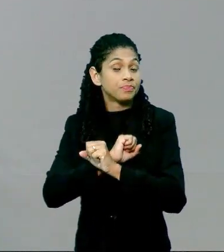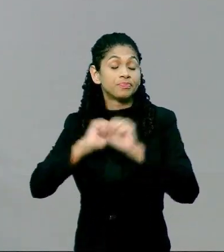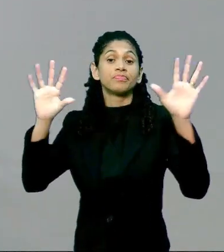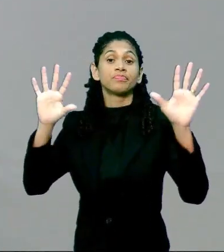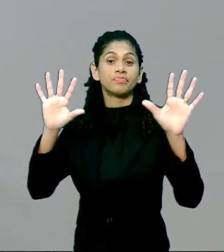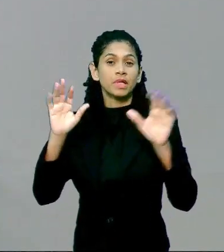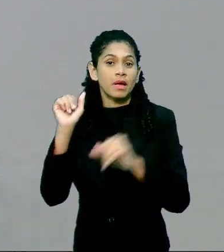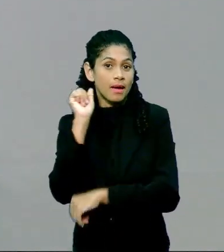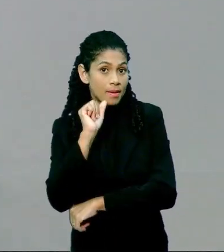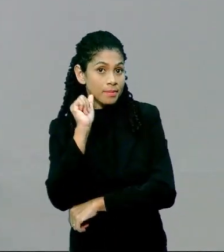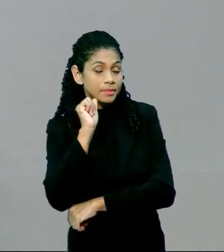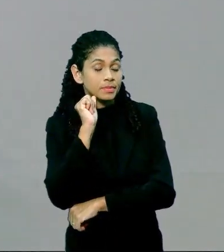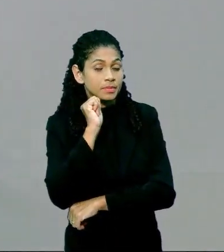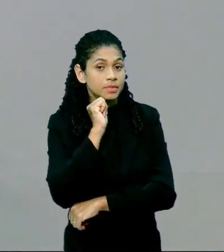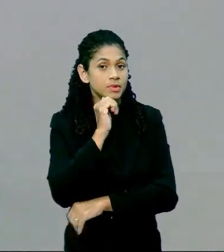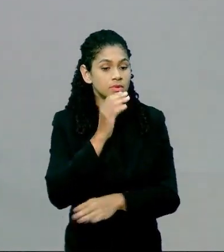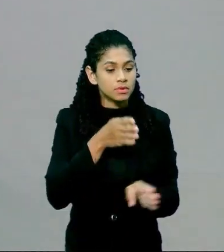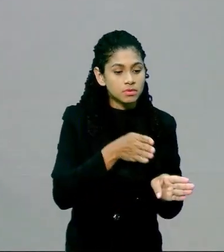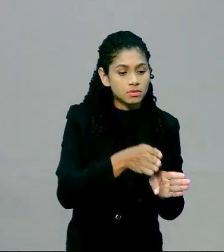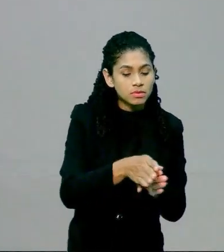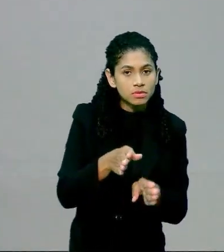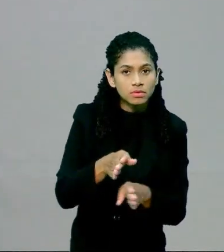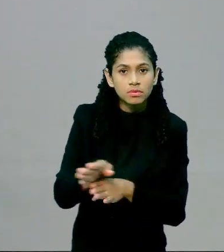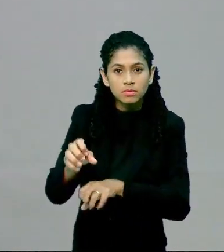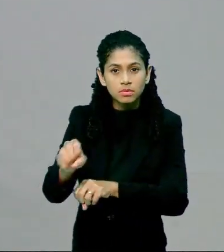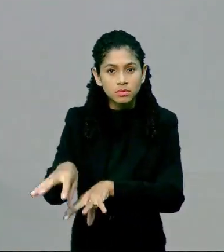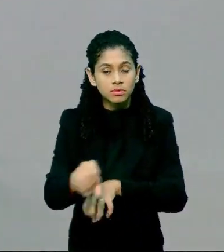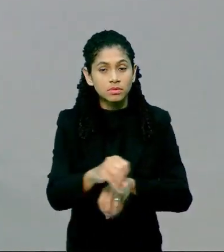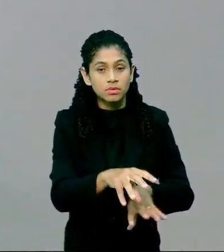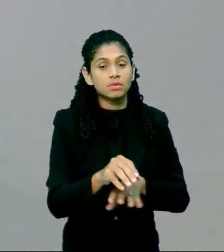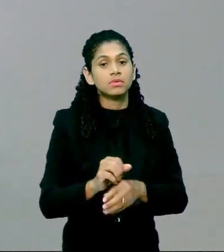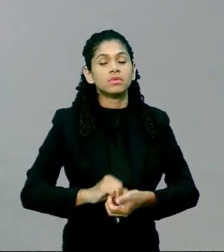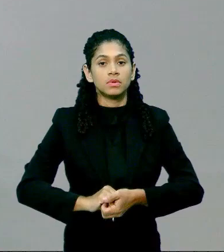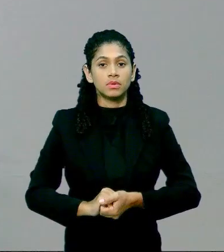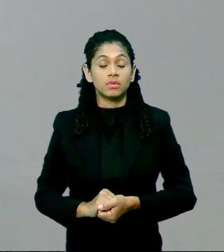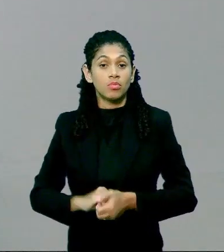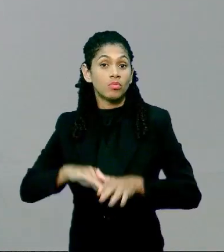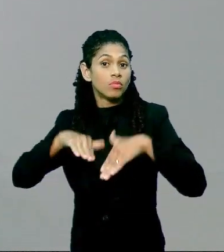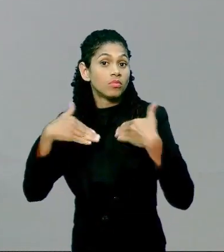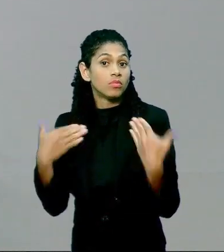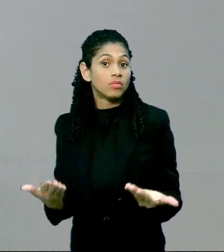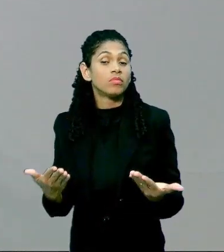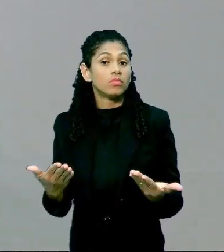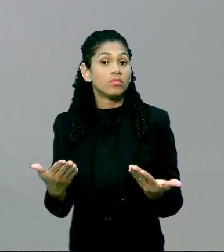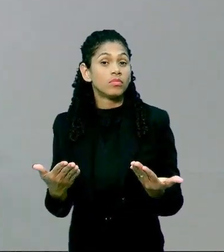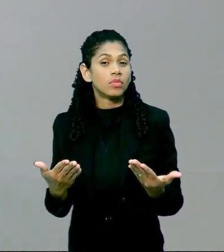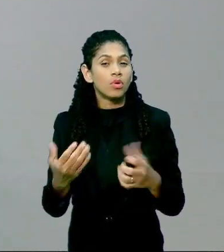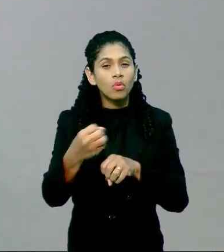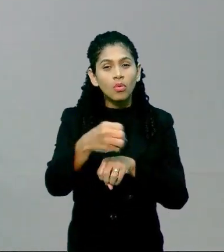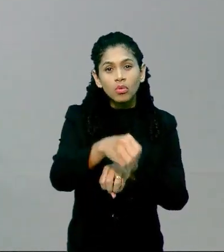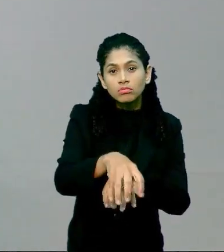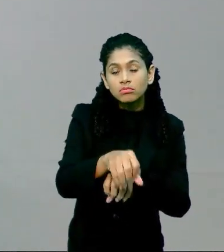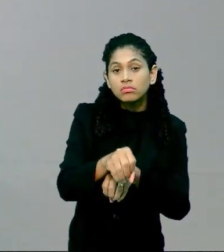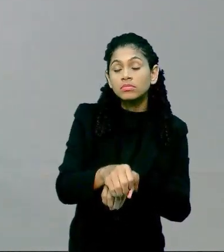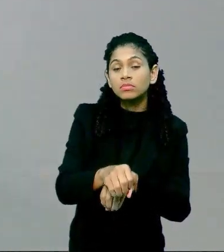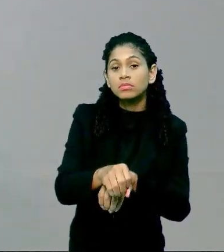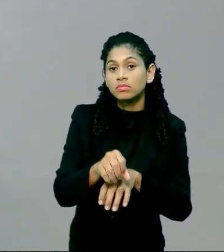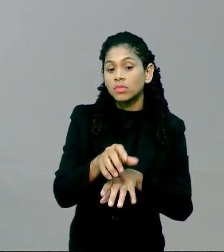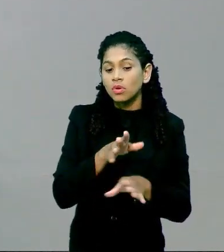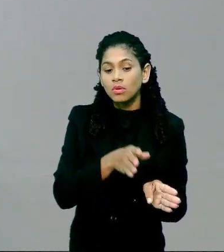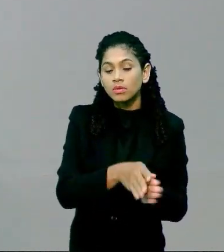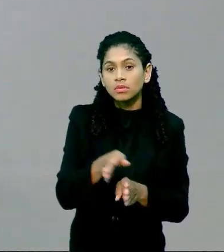às meninas é dado esse direcionamento. E aí a gente faz as reflexões, porque qual é o direcionamento do Enem? Problematizar